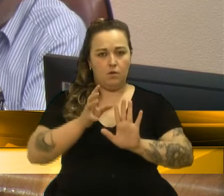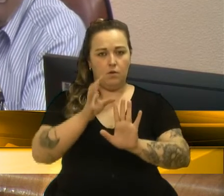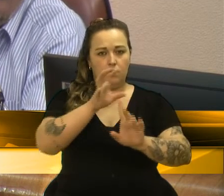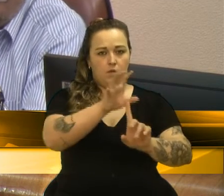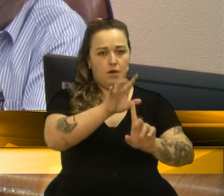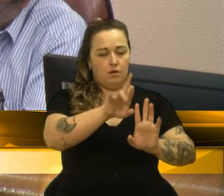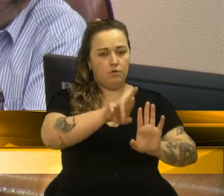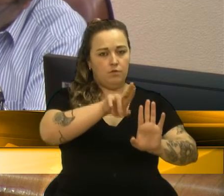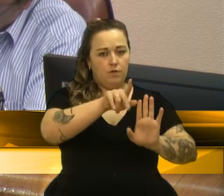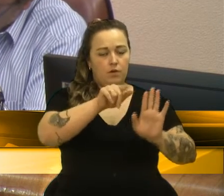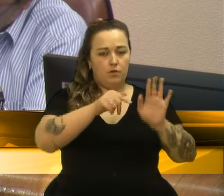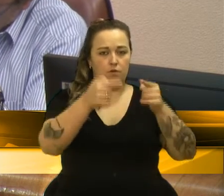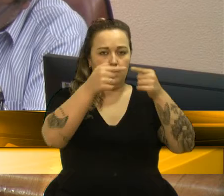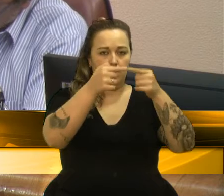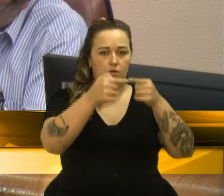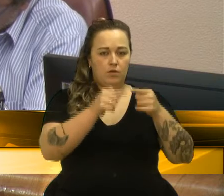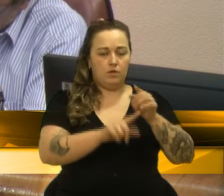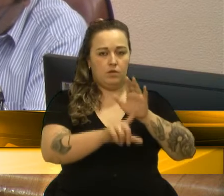Lei